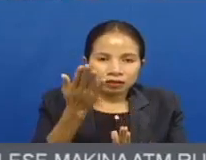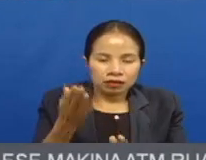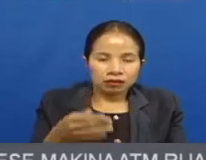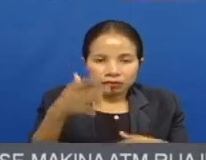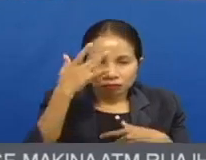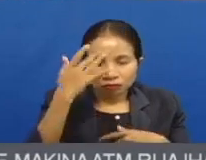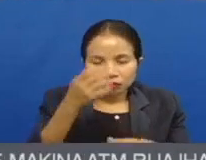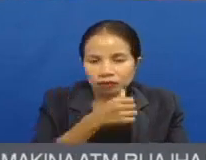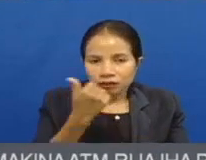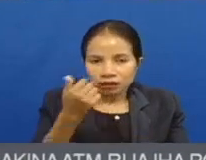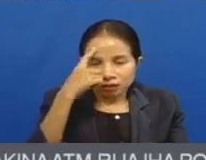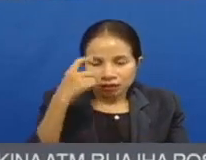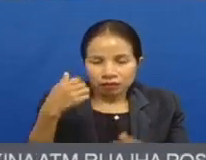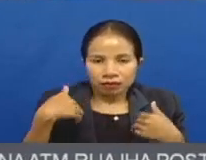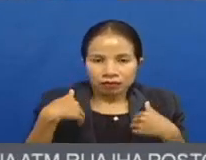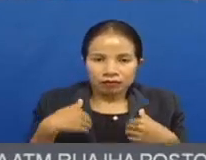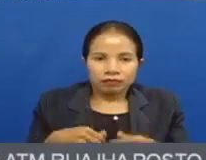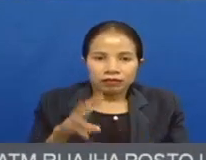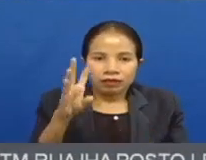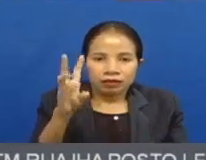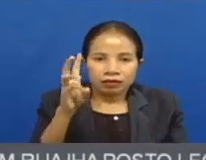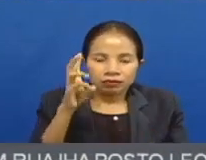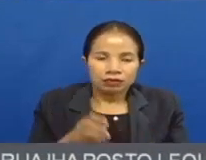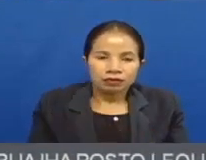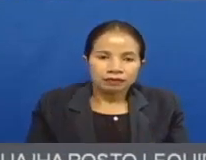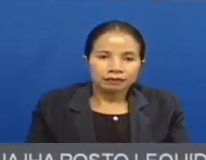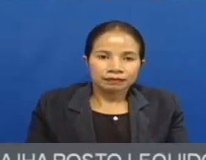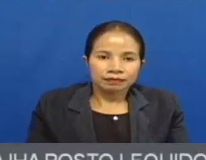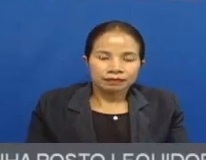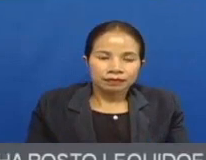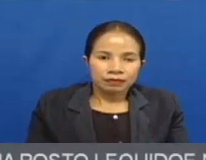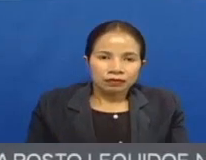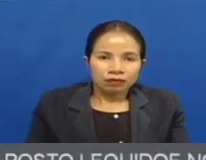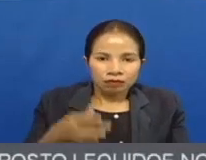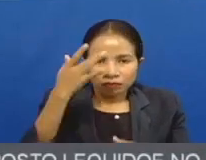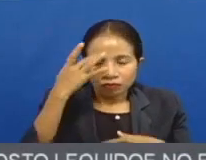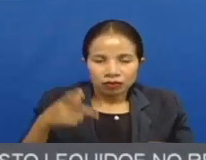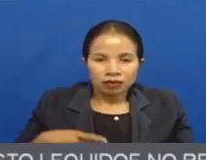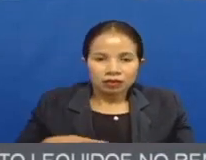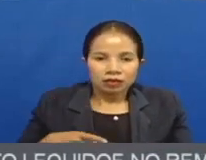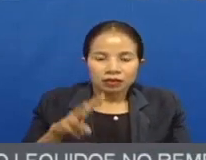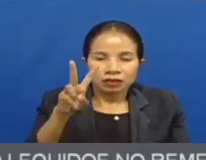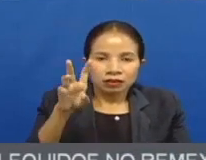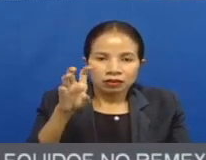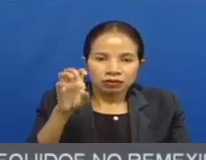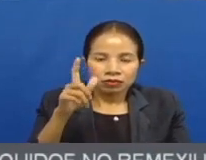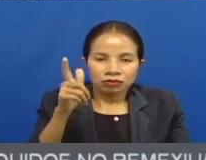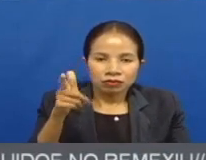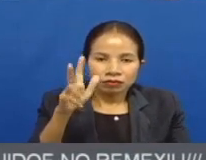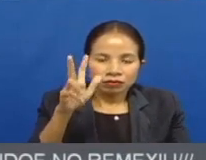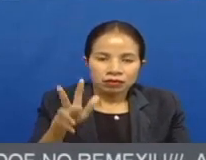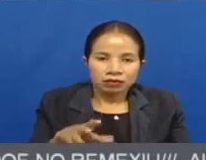moras ser selo. Também é que das atus neen resim. Tuir fali diária atus rua. Ruanulu resin